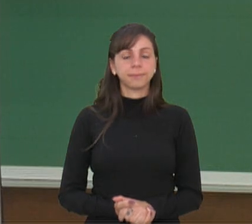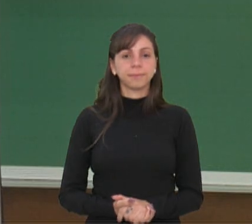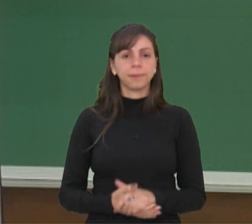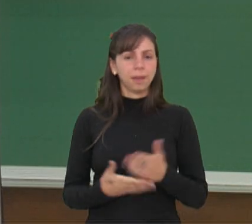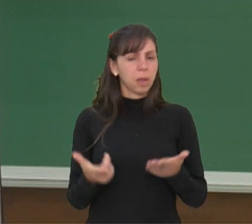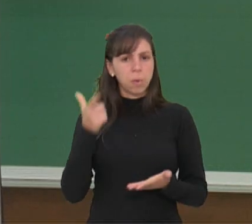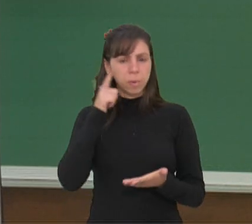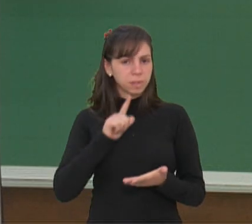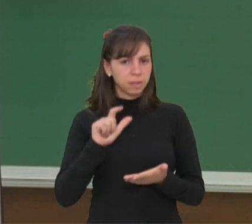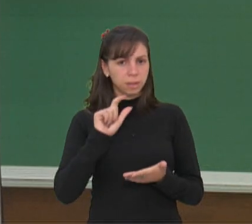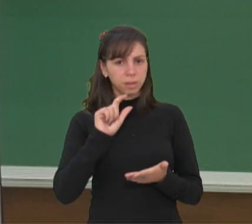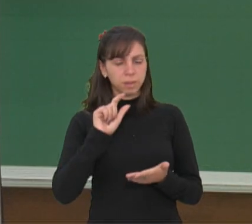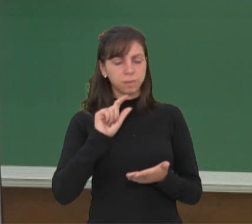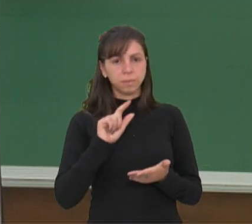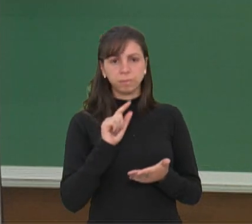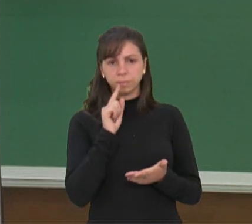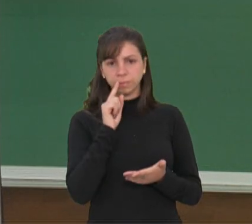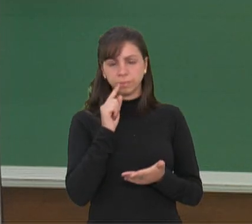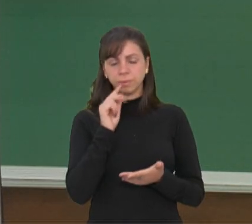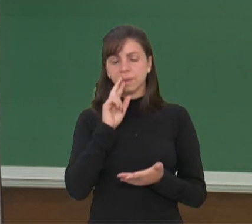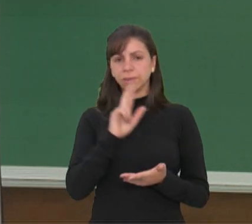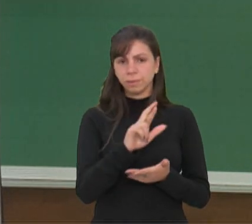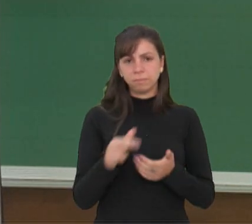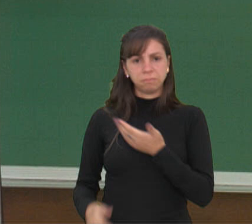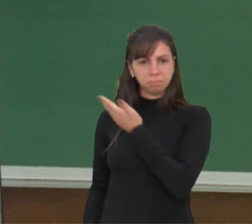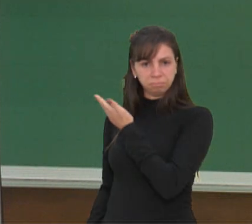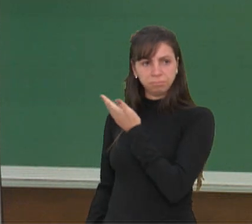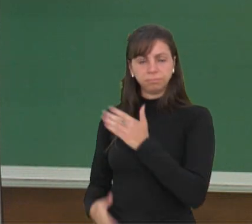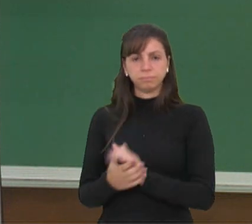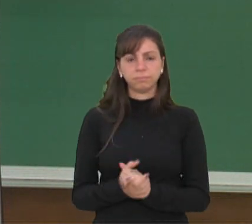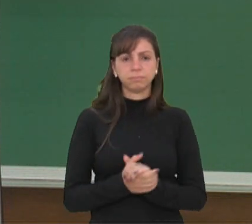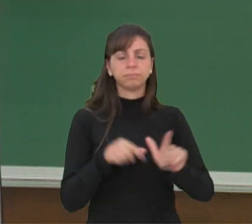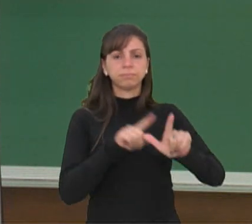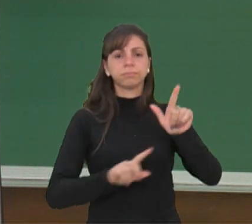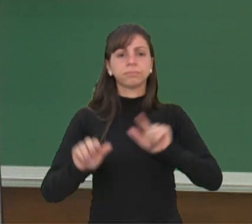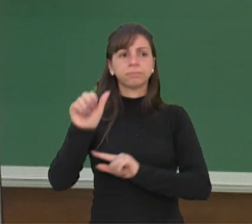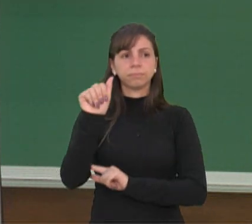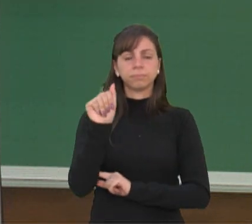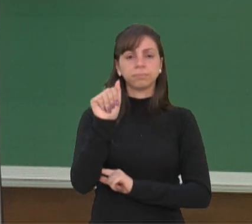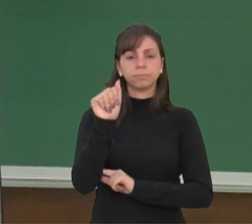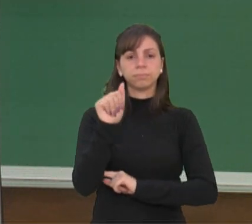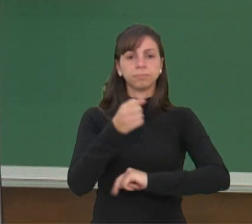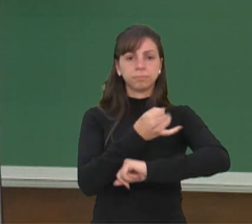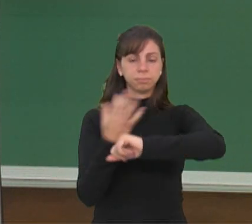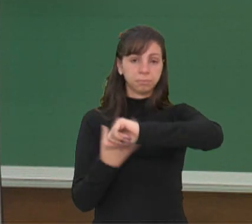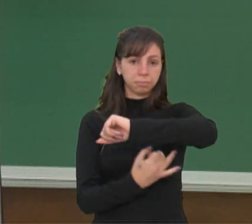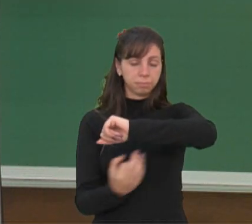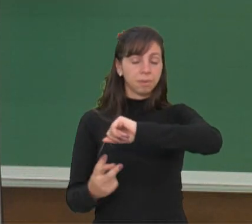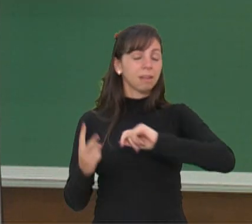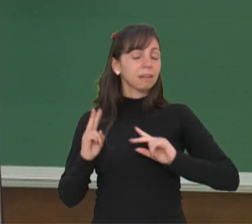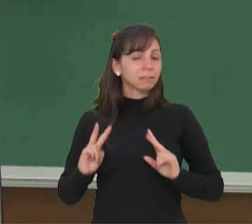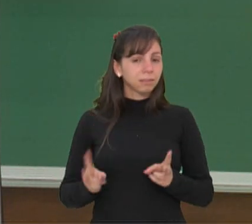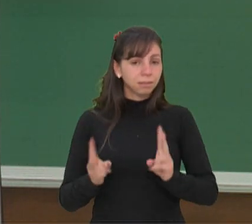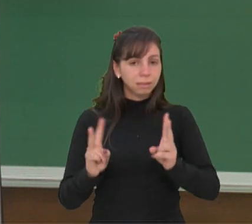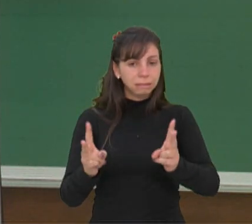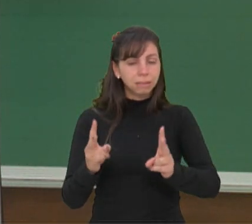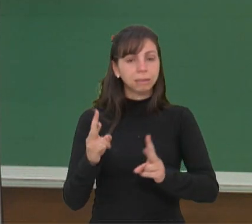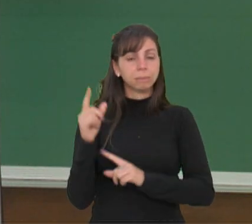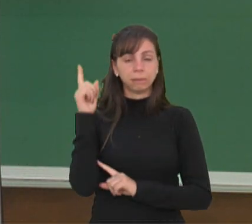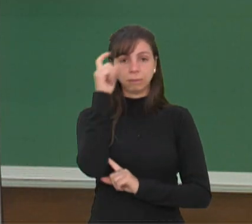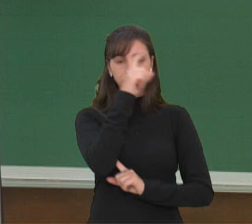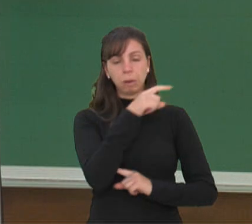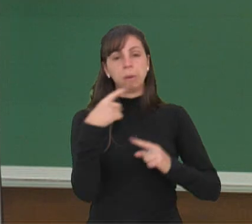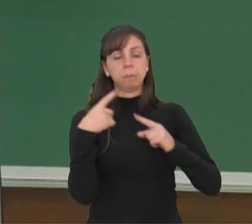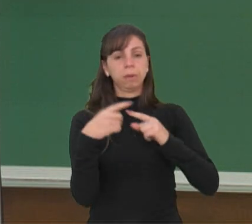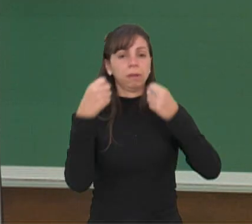aí, pessoal, conseguiram fazer o exercício? Esse exercício, a letra A, que é com fração, sempre dá um pouquinho de trabalho, porque tem que tirar MMC,